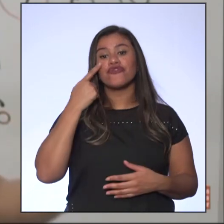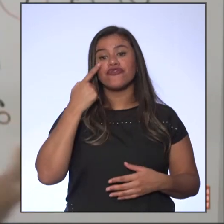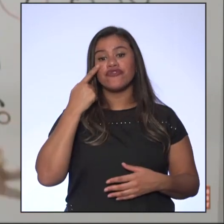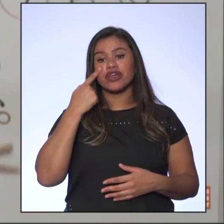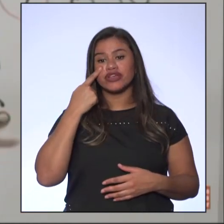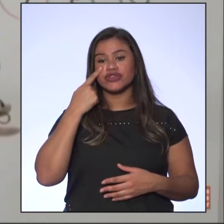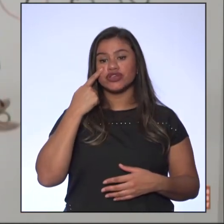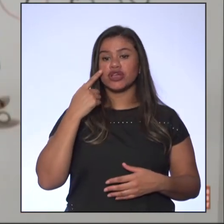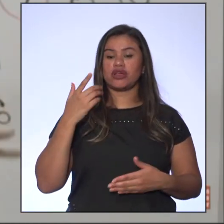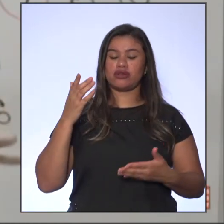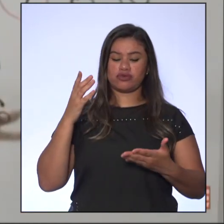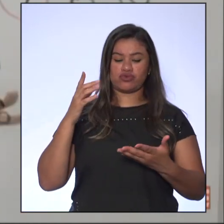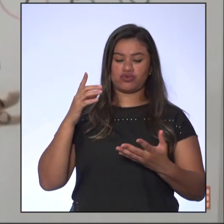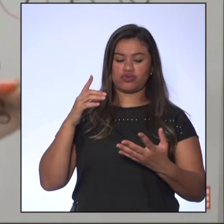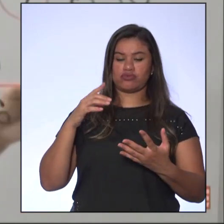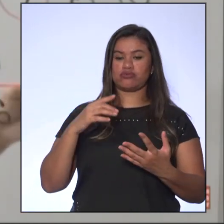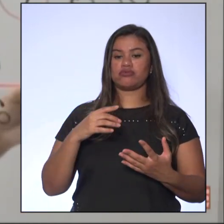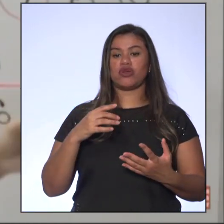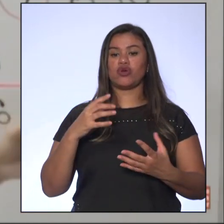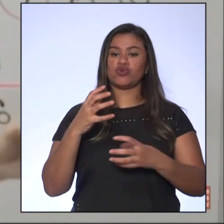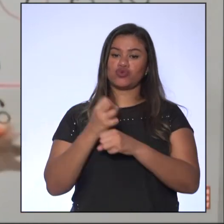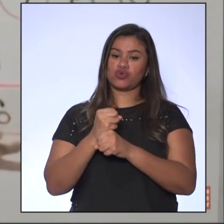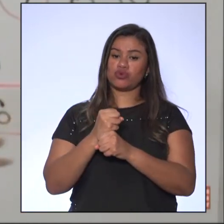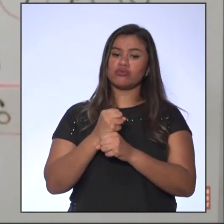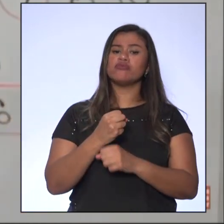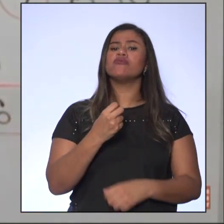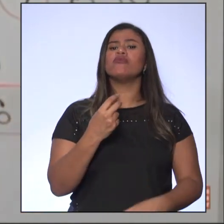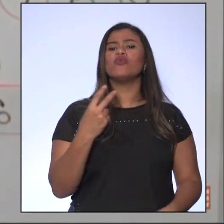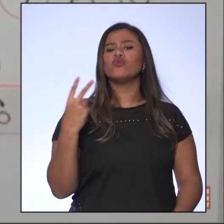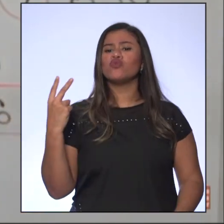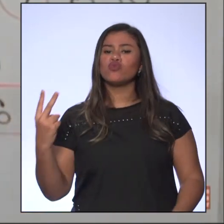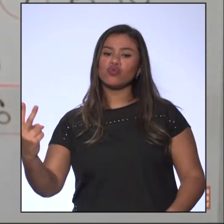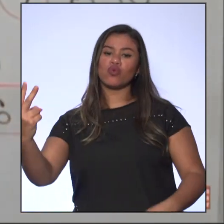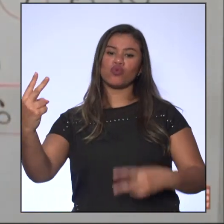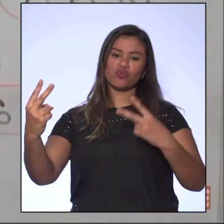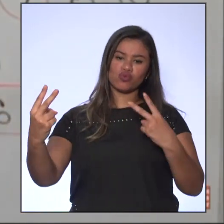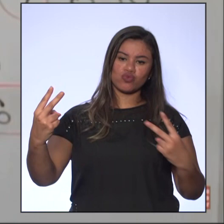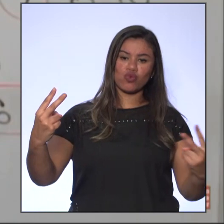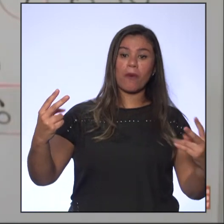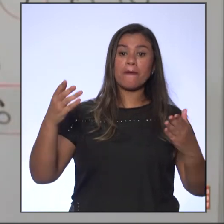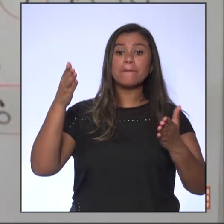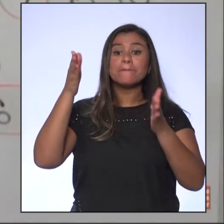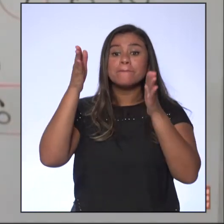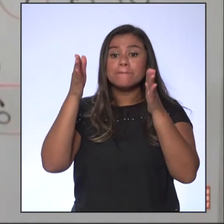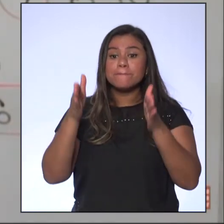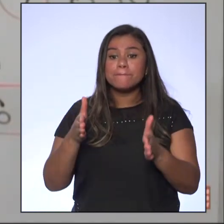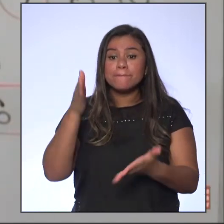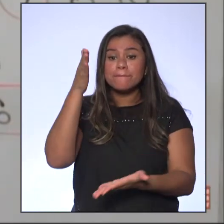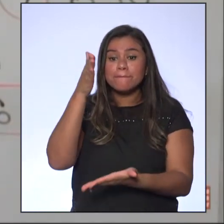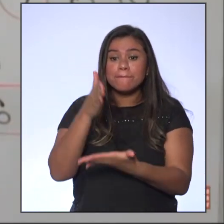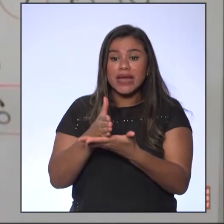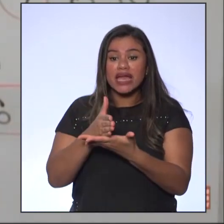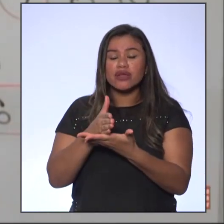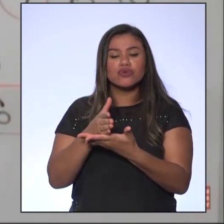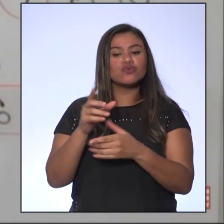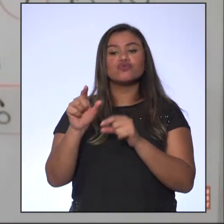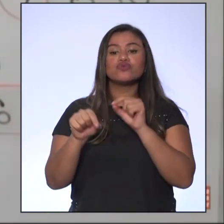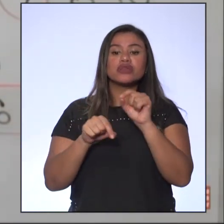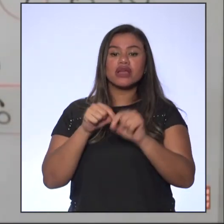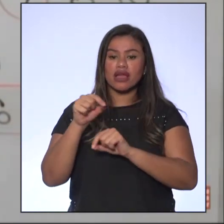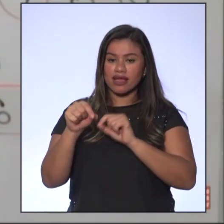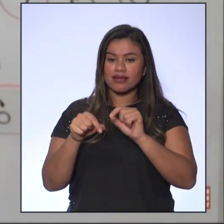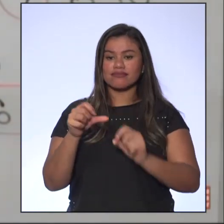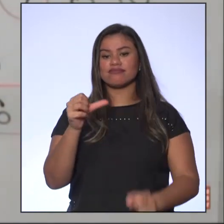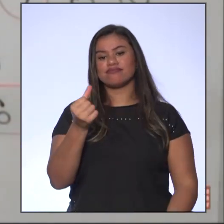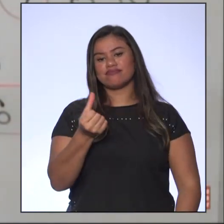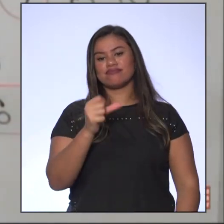para o tio. Quem é que está no meio aqui? O 6 e o 7. E nesse caso, a nossa mediana, você